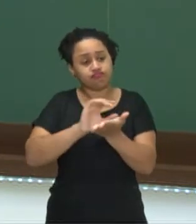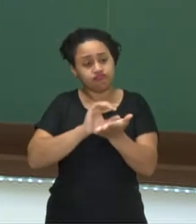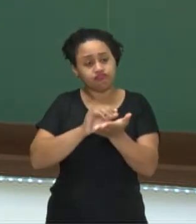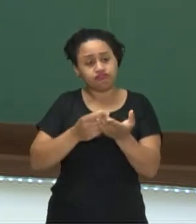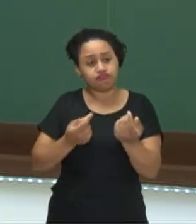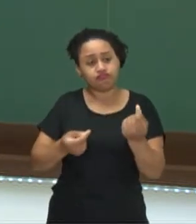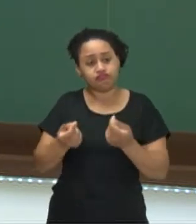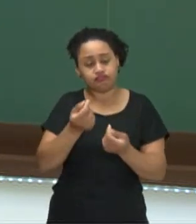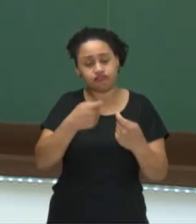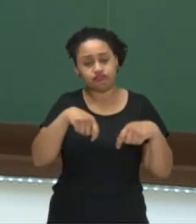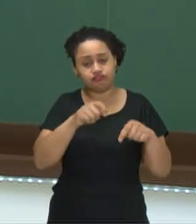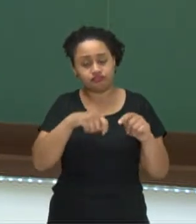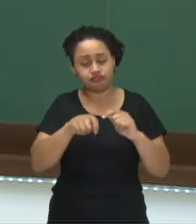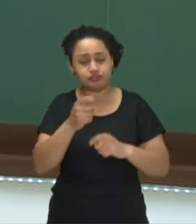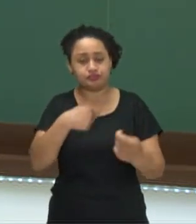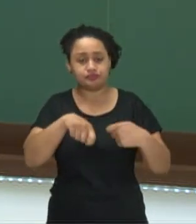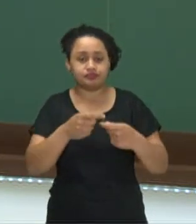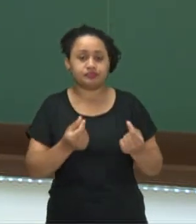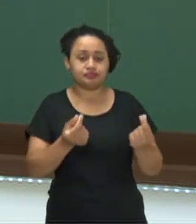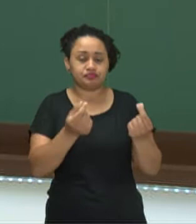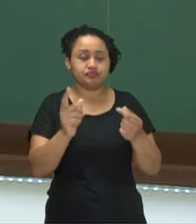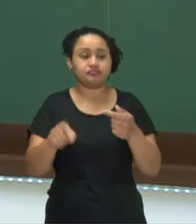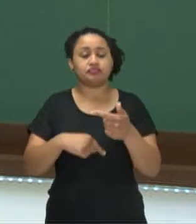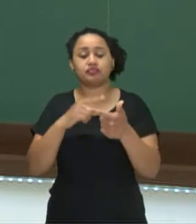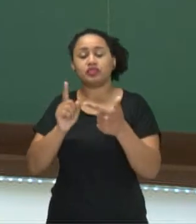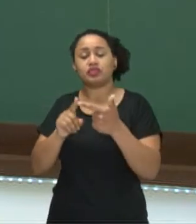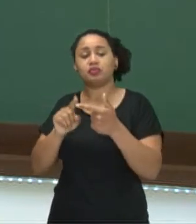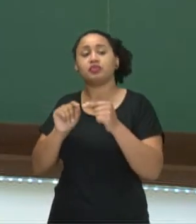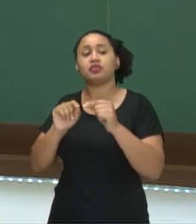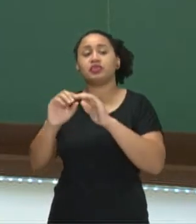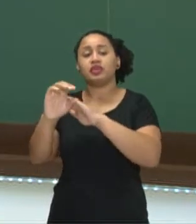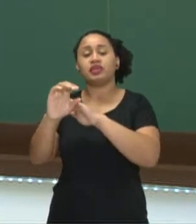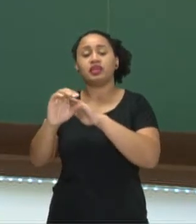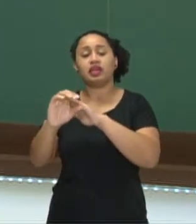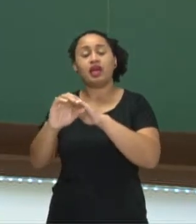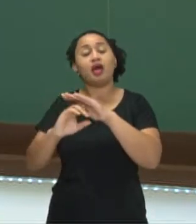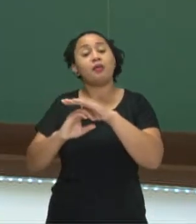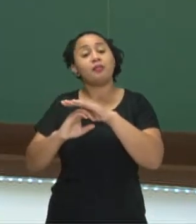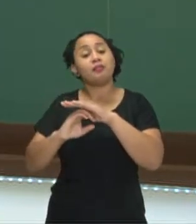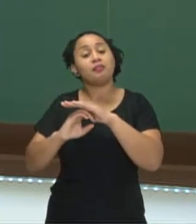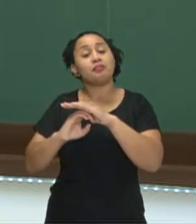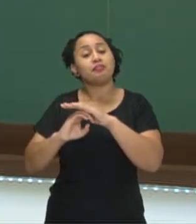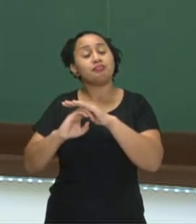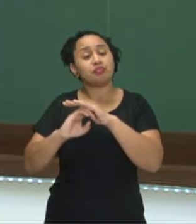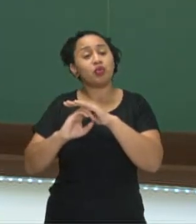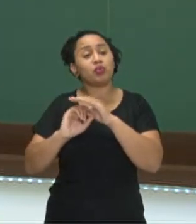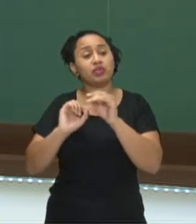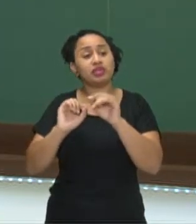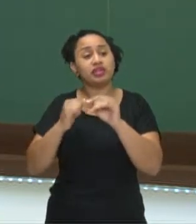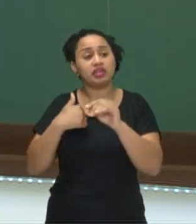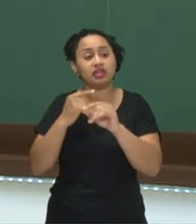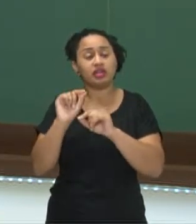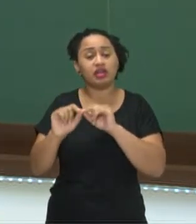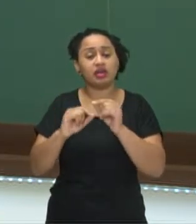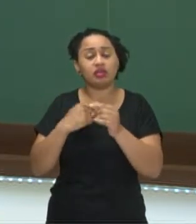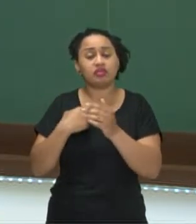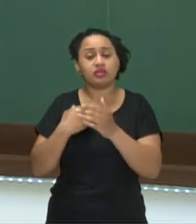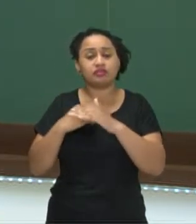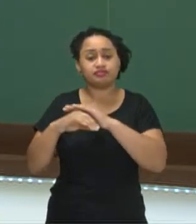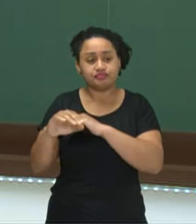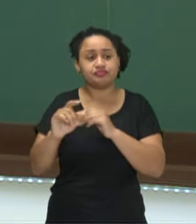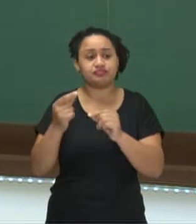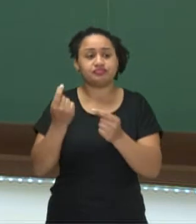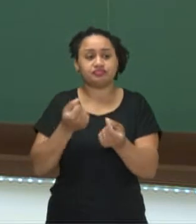financeiro. Depois, definirmos o que é um passivo financeiro. E identificar no nosso cotidiano